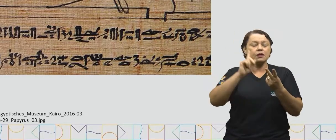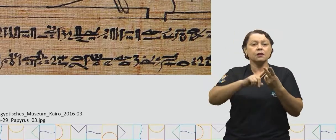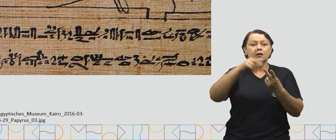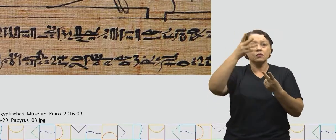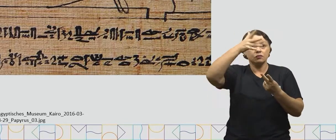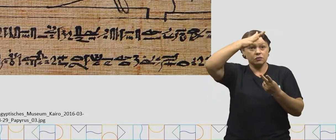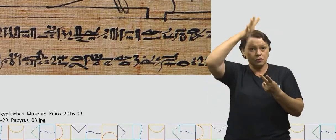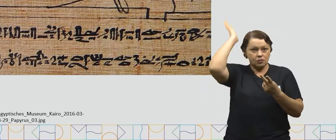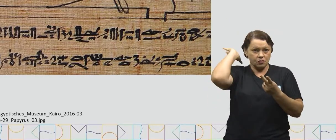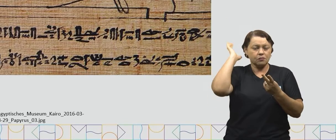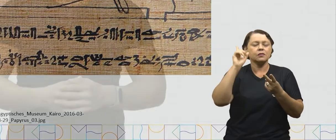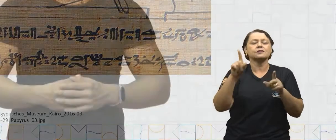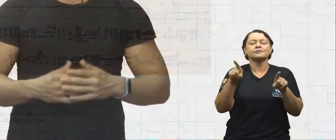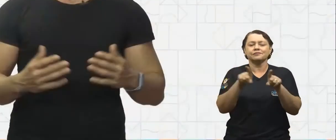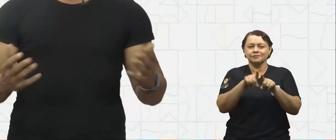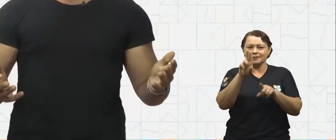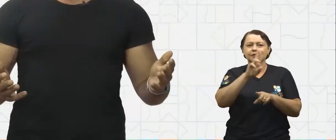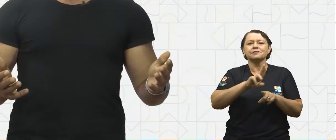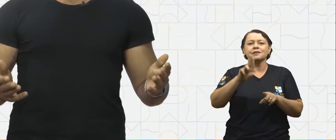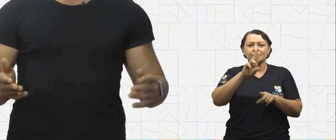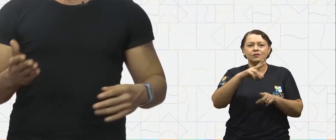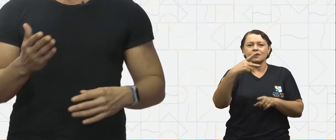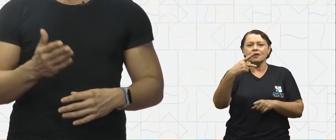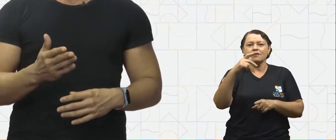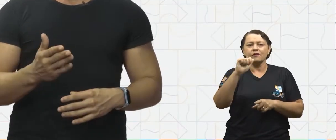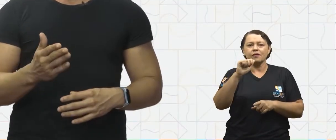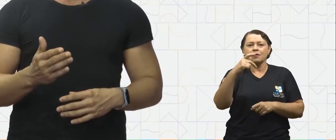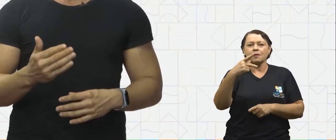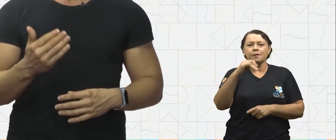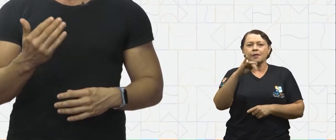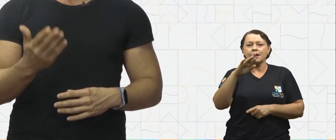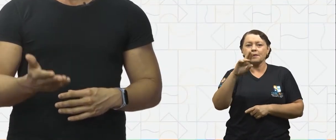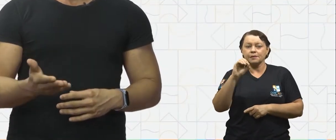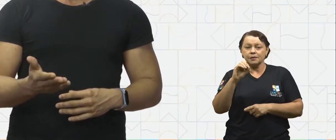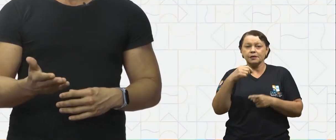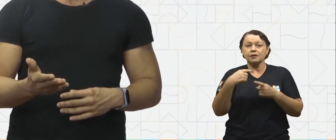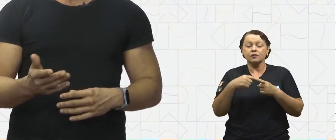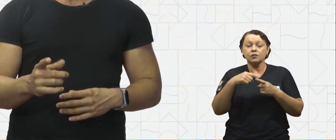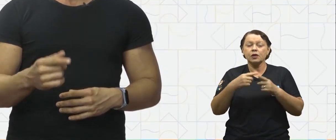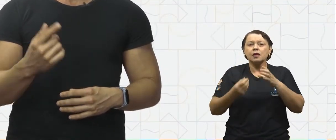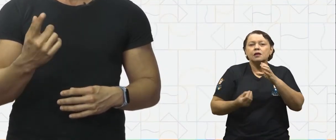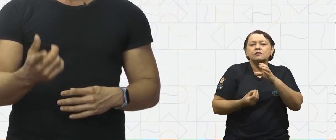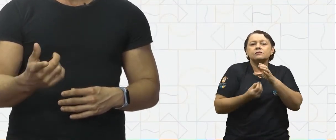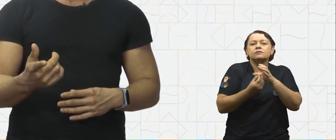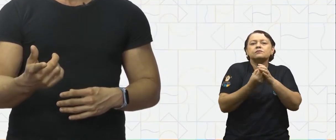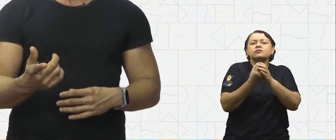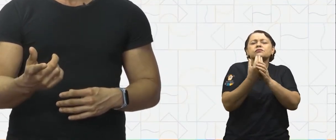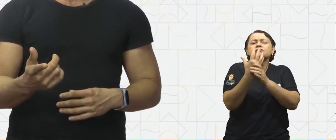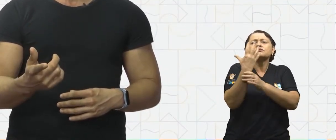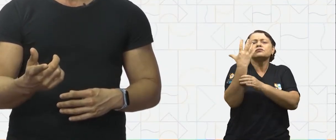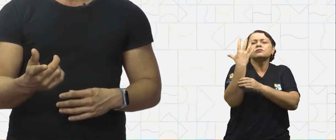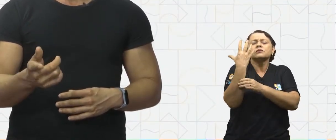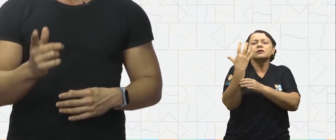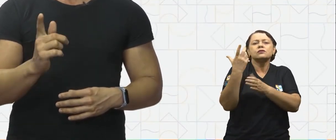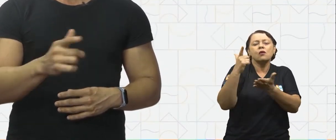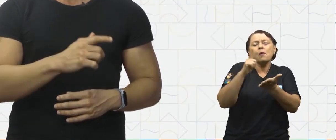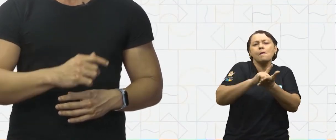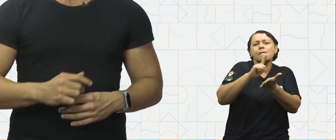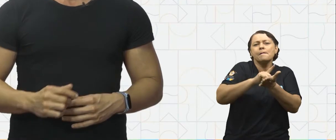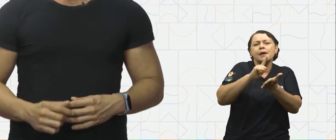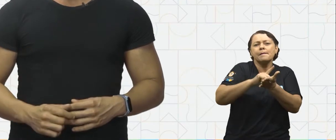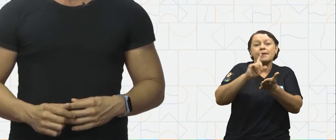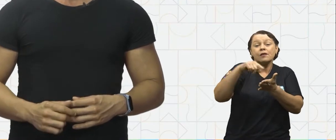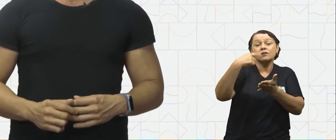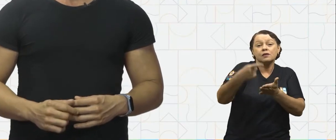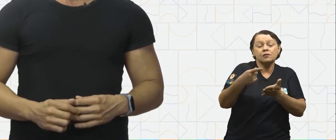também usavam papiros. Podemos dizer que o papiro foi o pai do pergaminho e o avô do papel. E você